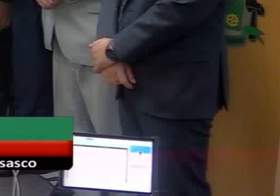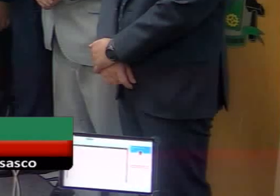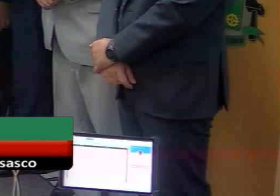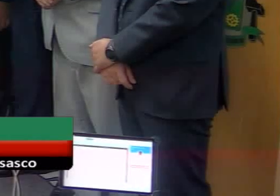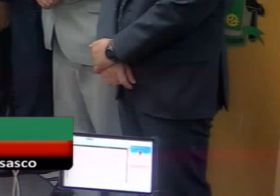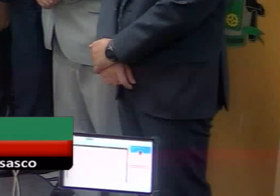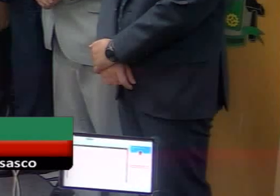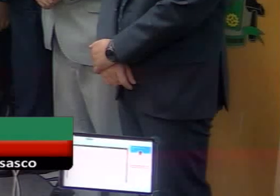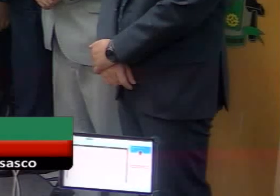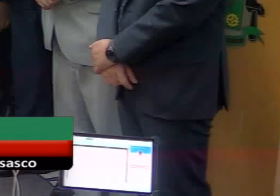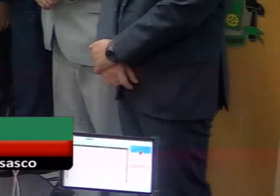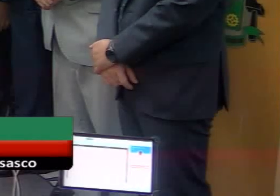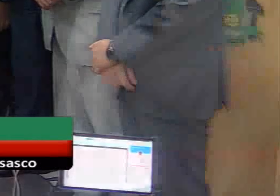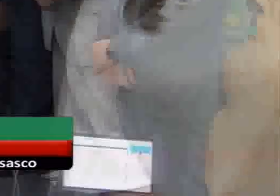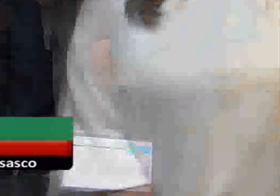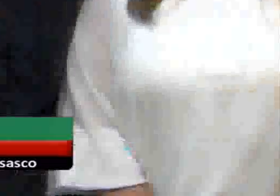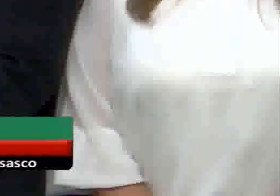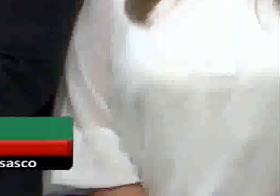aparecendo?